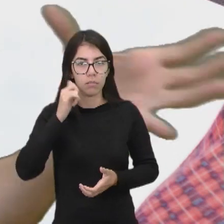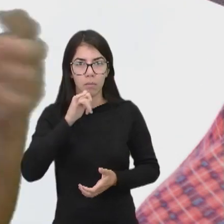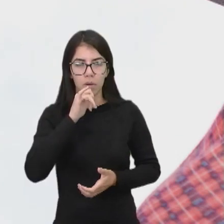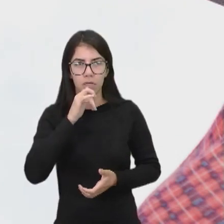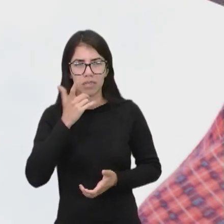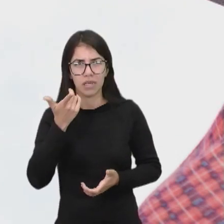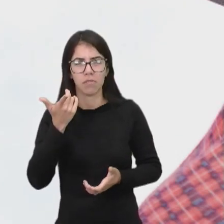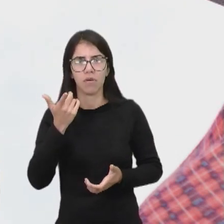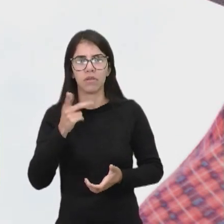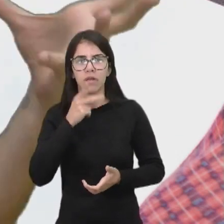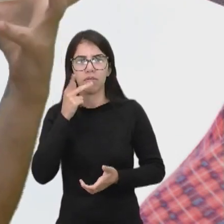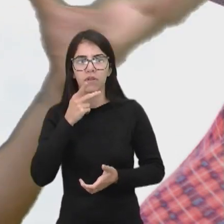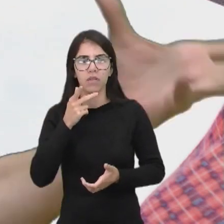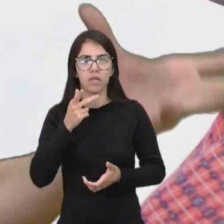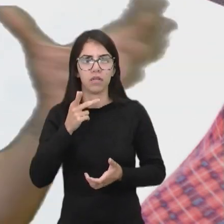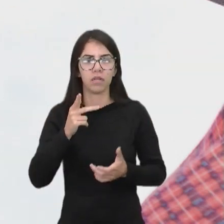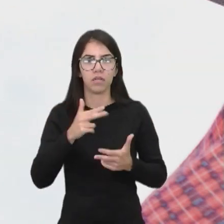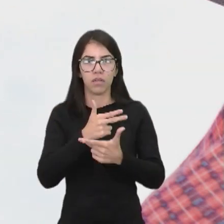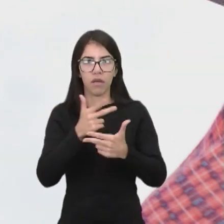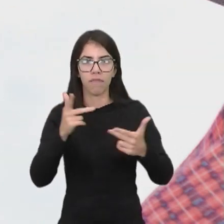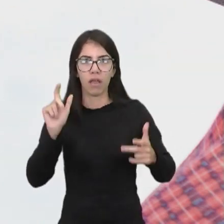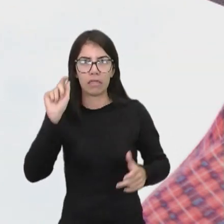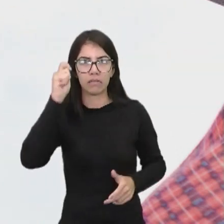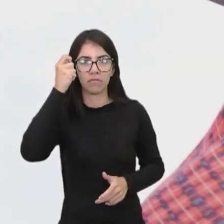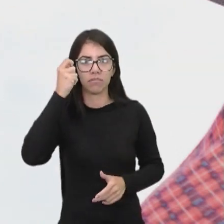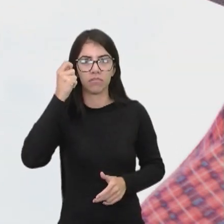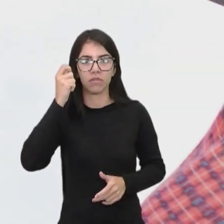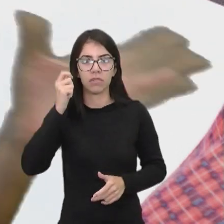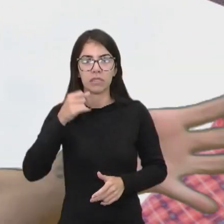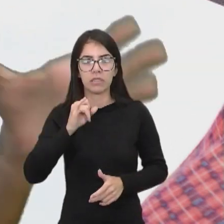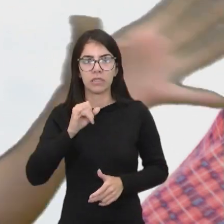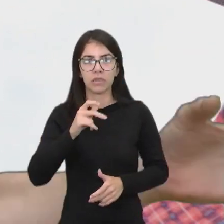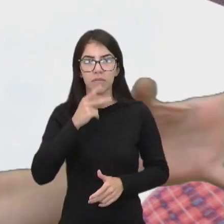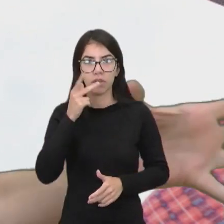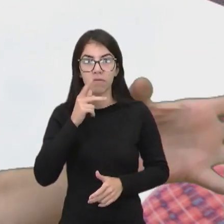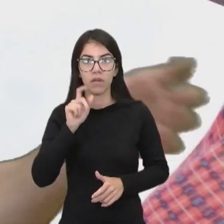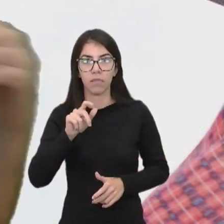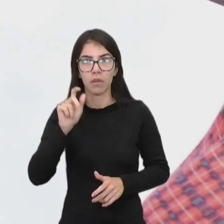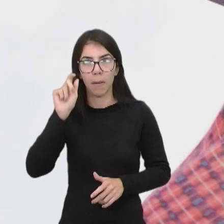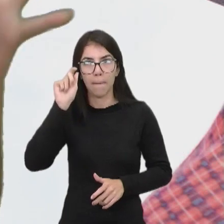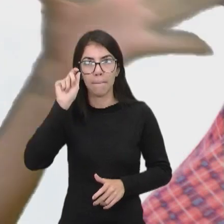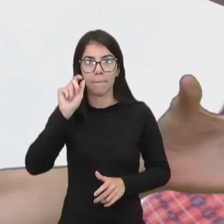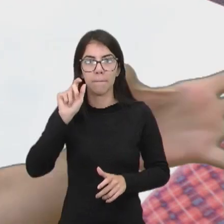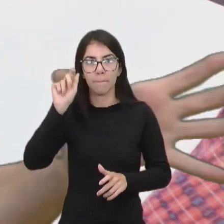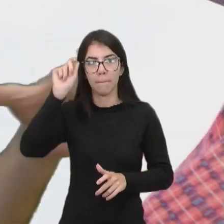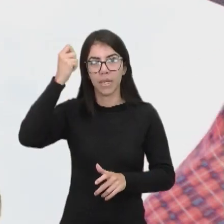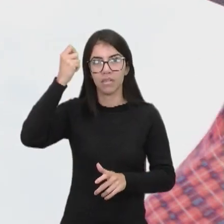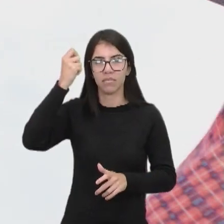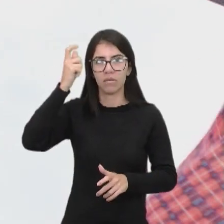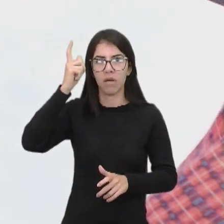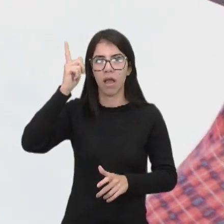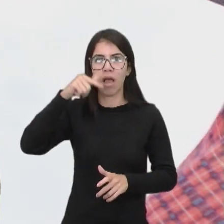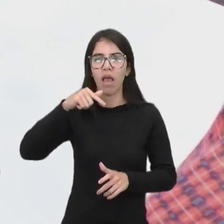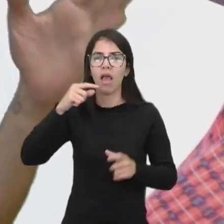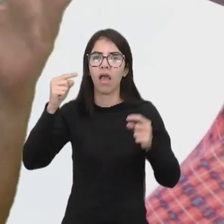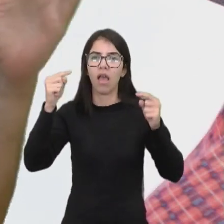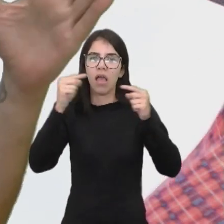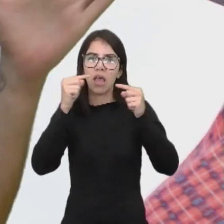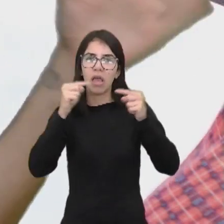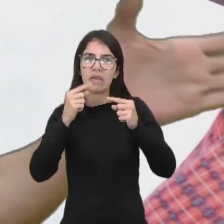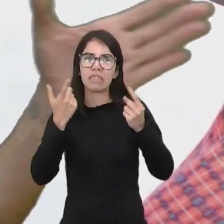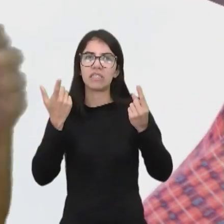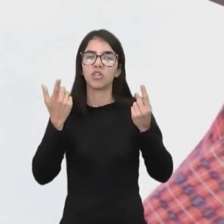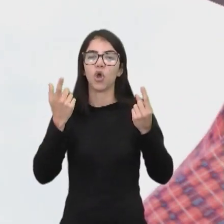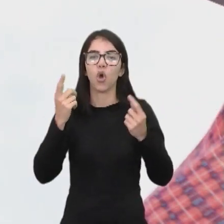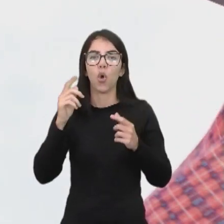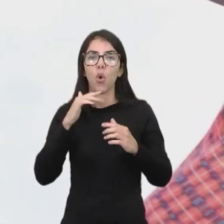está preta, você já está dando a entender que então o preto, o negro é algo ruim, né? Você está dando uma conotação